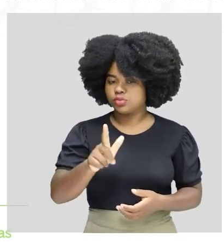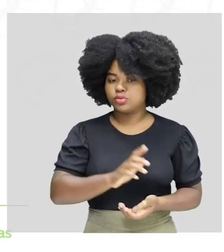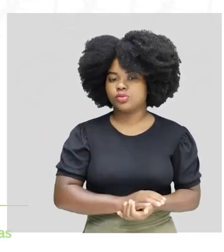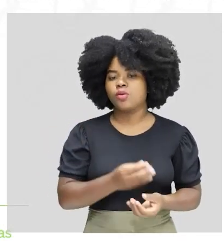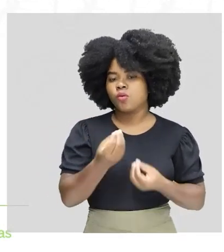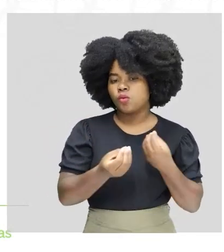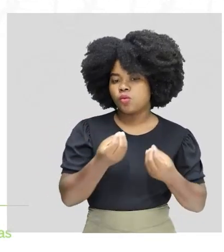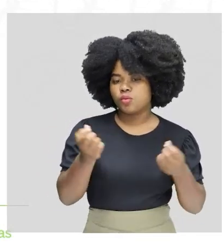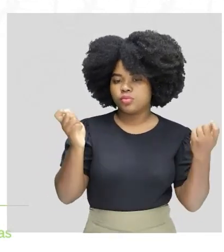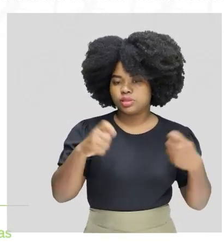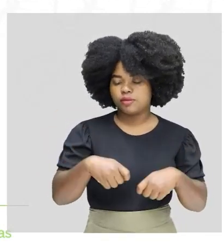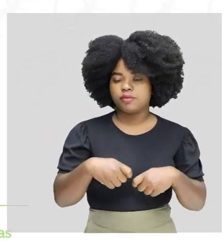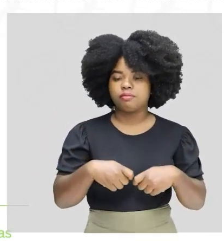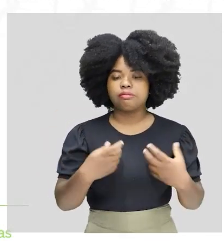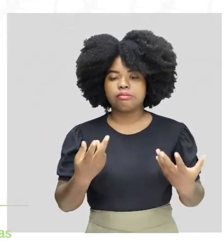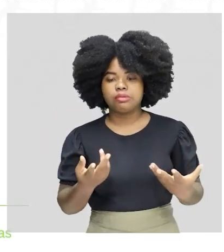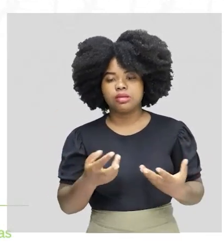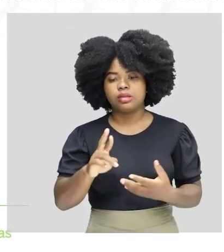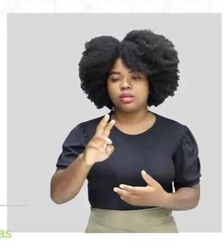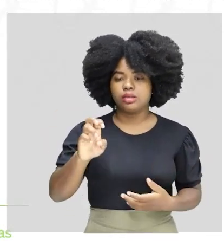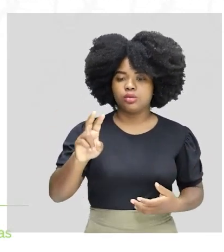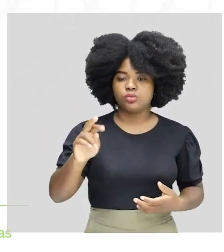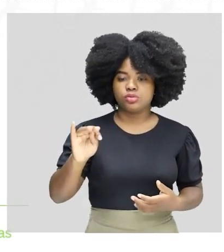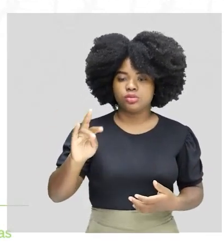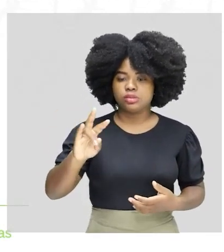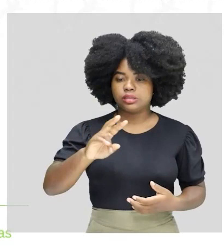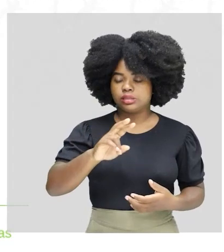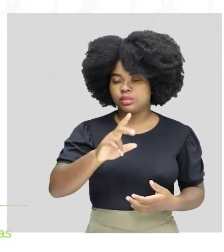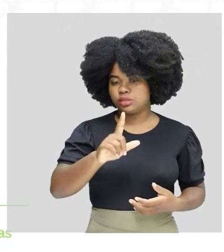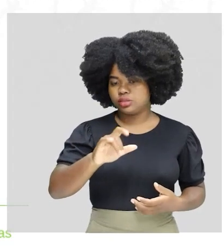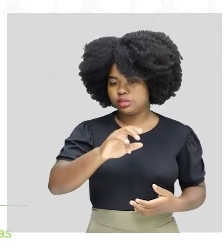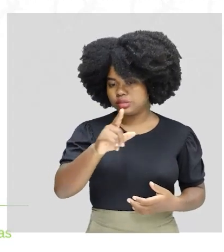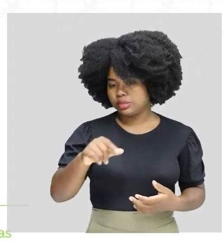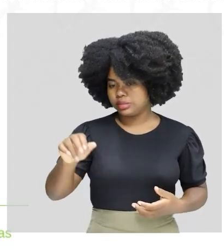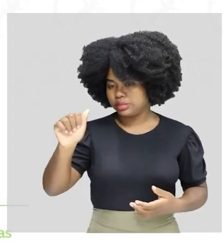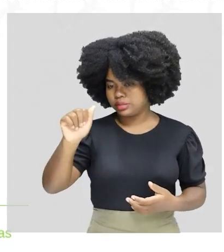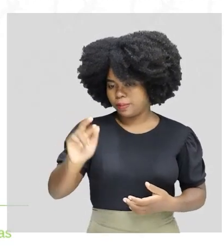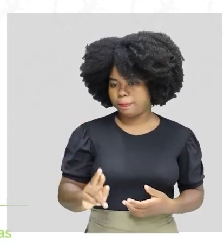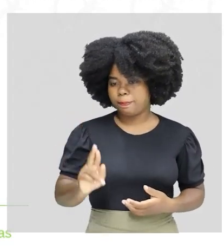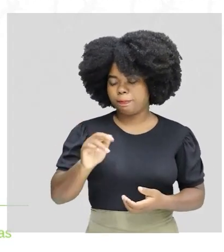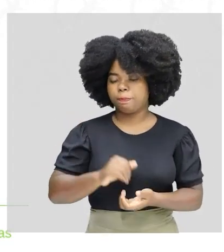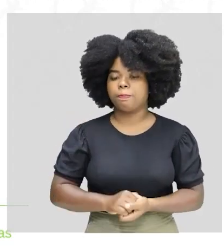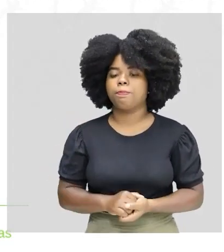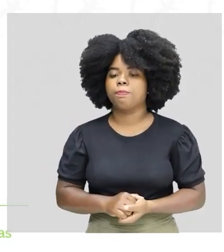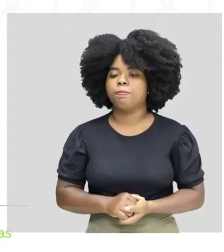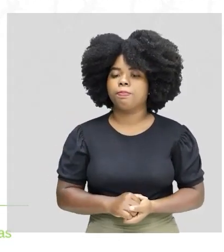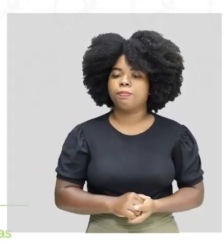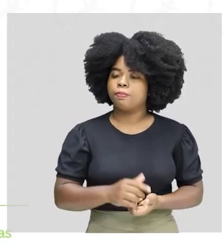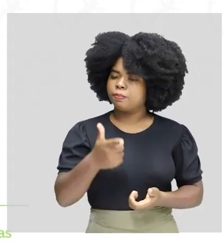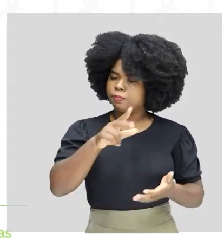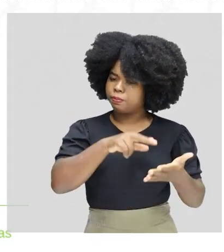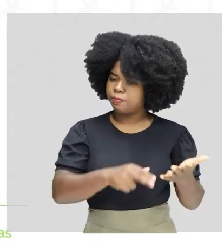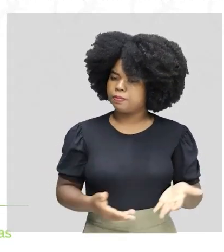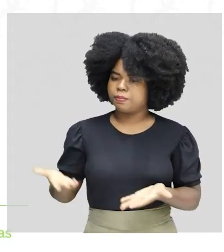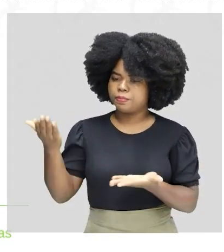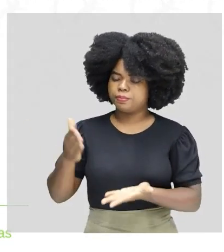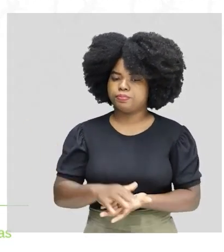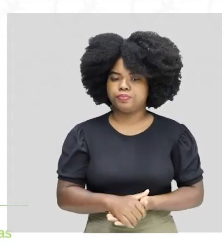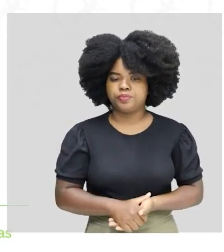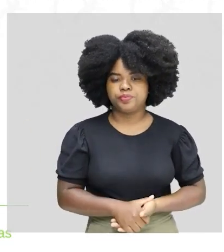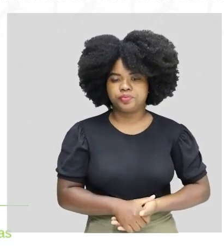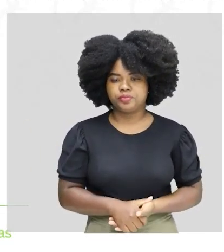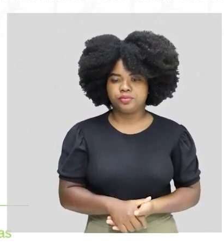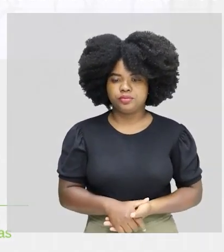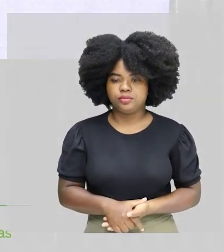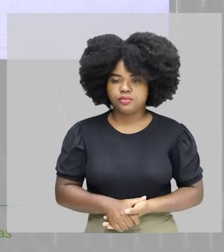para reutilizar, destaque essa palavra, num curto intervalo de tempo, um cartão que